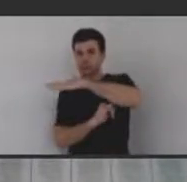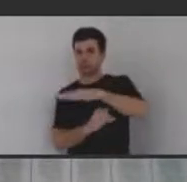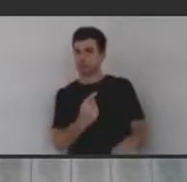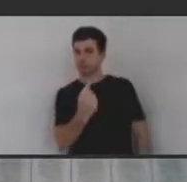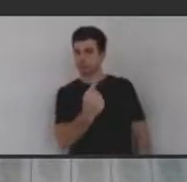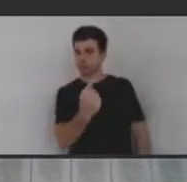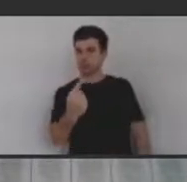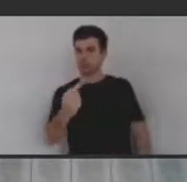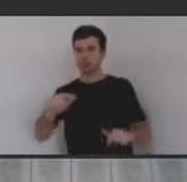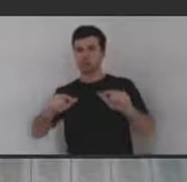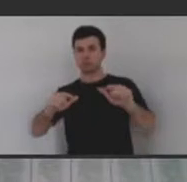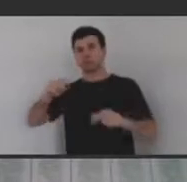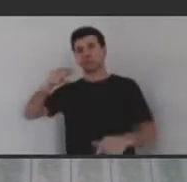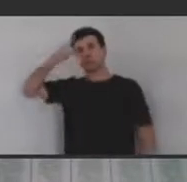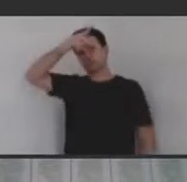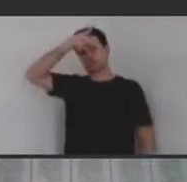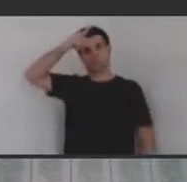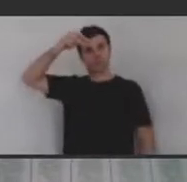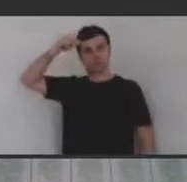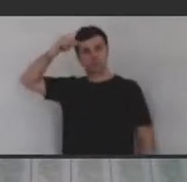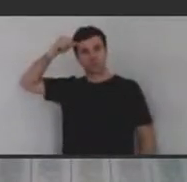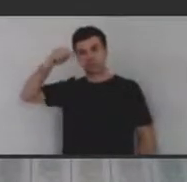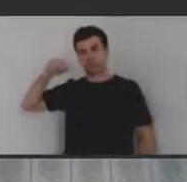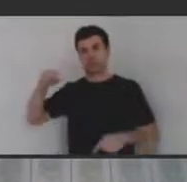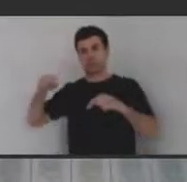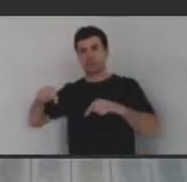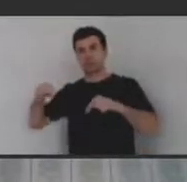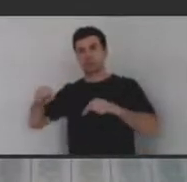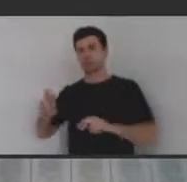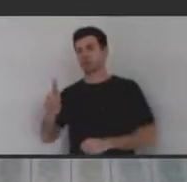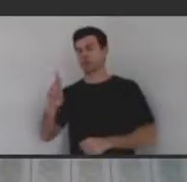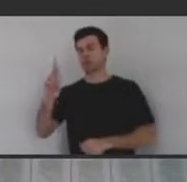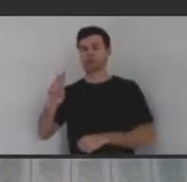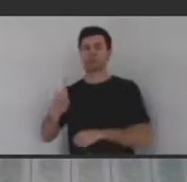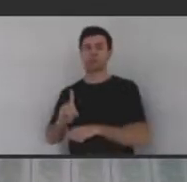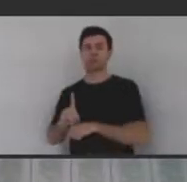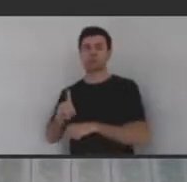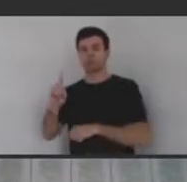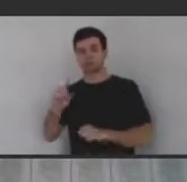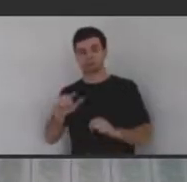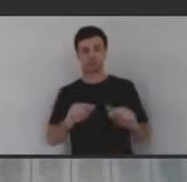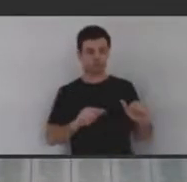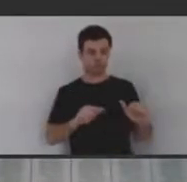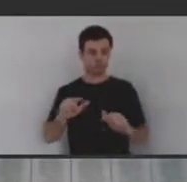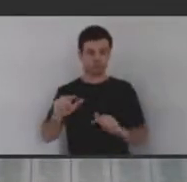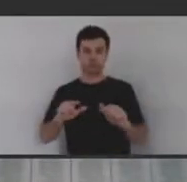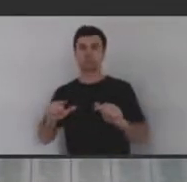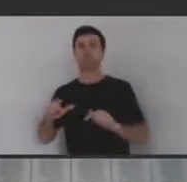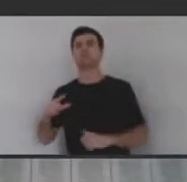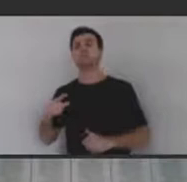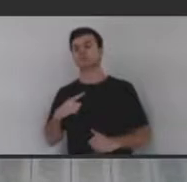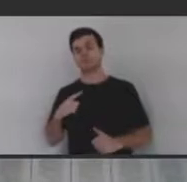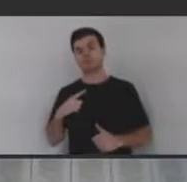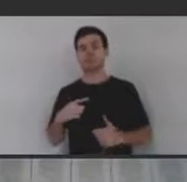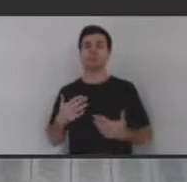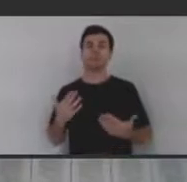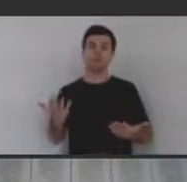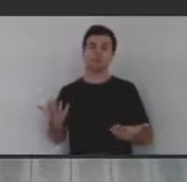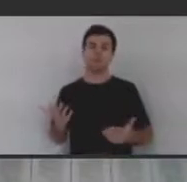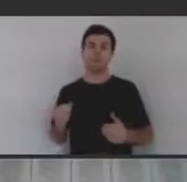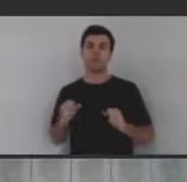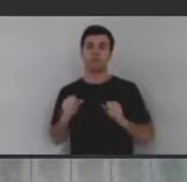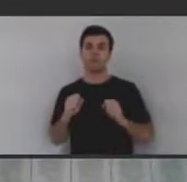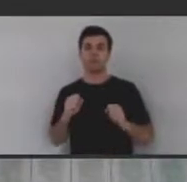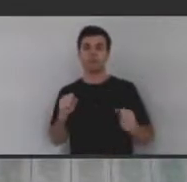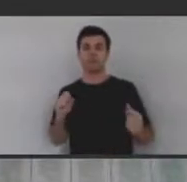a mesa diretora da Câmara, no exercício de suas atribuições legais, bem como a competência que lhe confere, segundo o